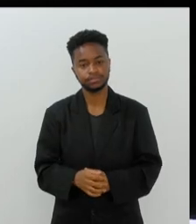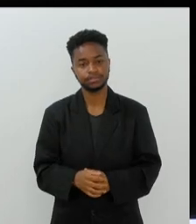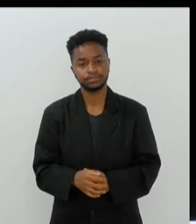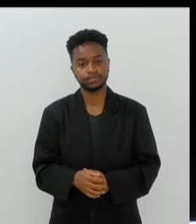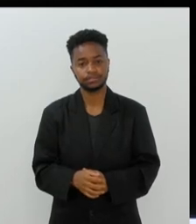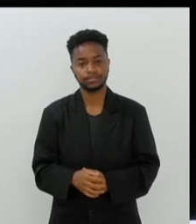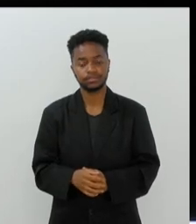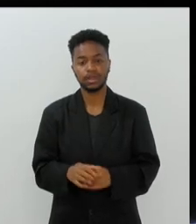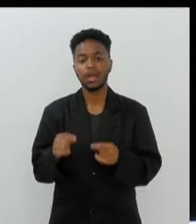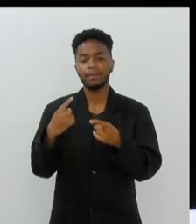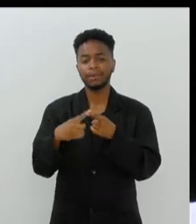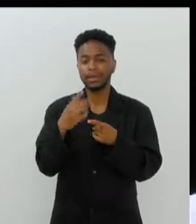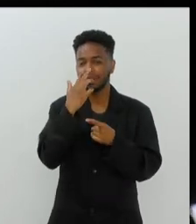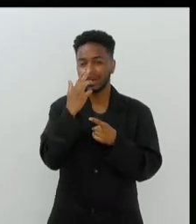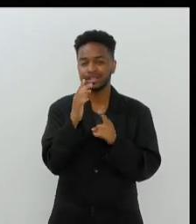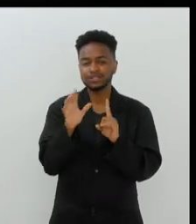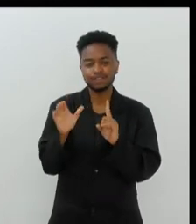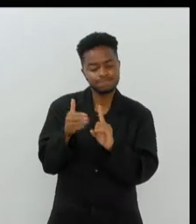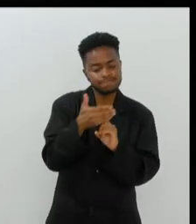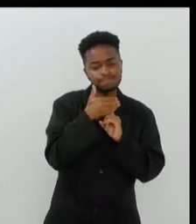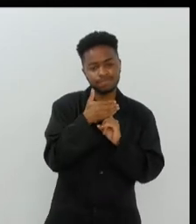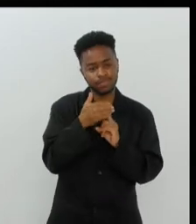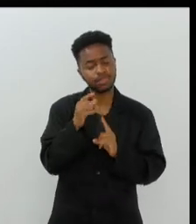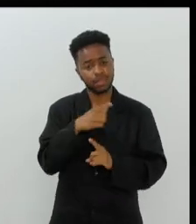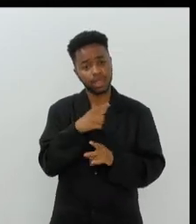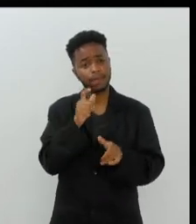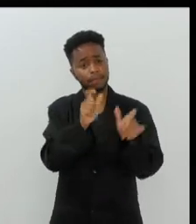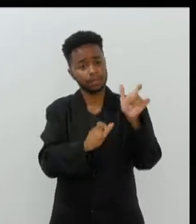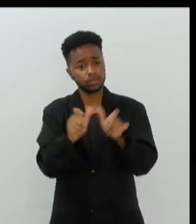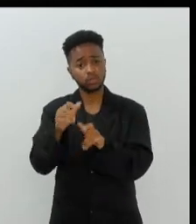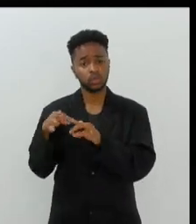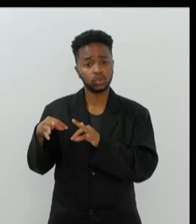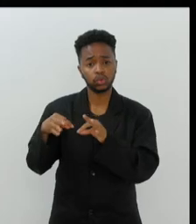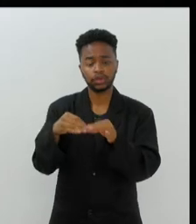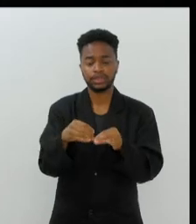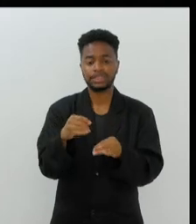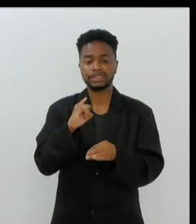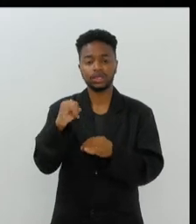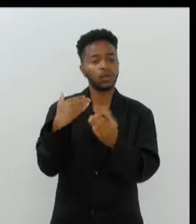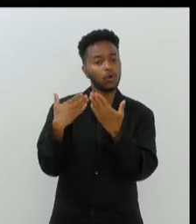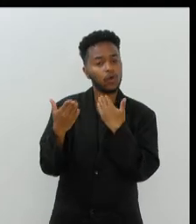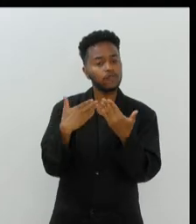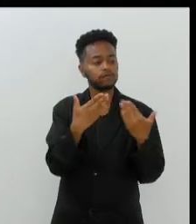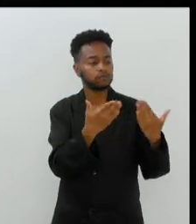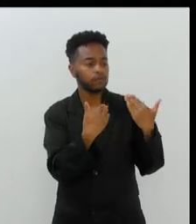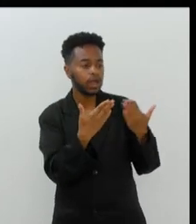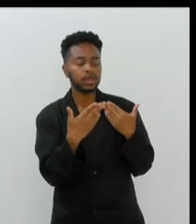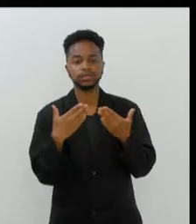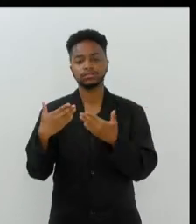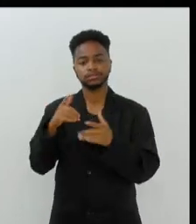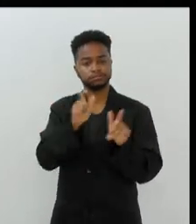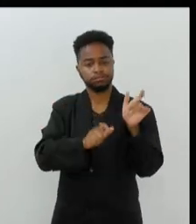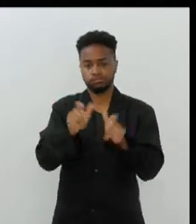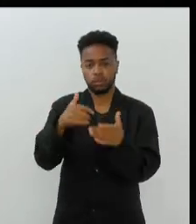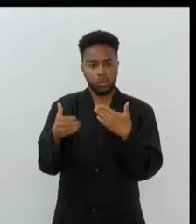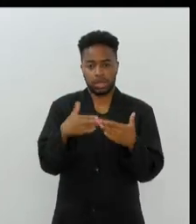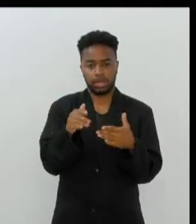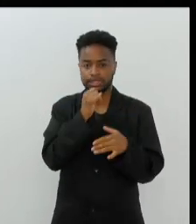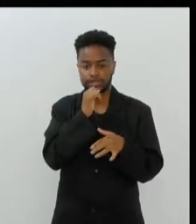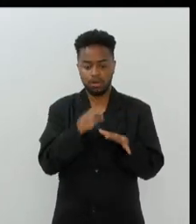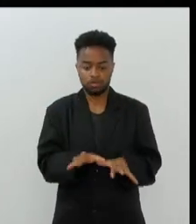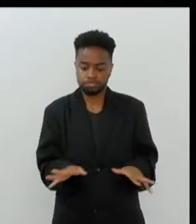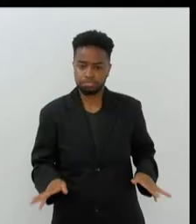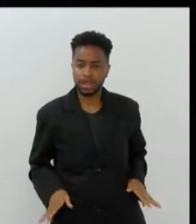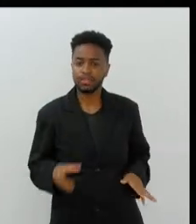Eles têm um... É muito aconchegante ali, as pessoas, todo mundo tá... Você conversa assim com alguma pessoa, tipo algum